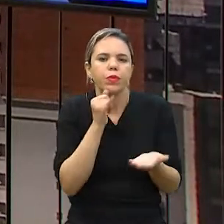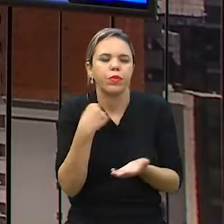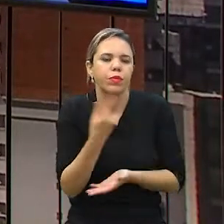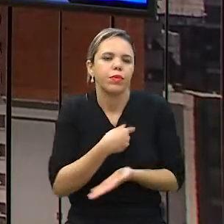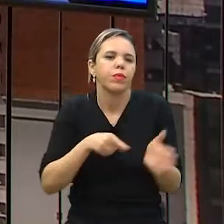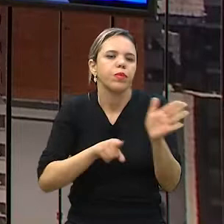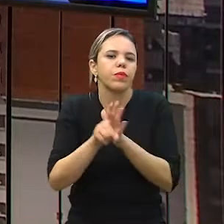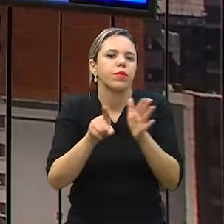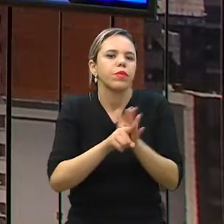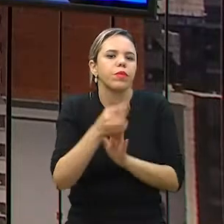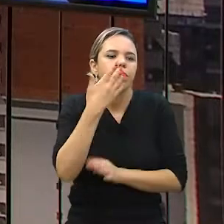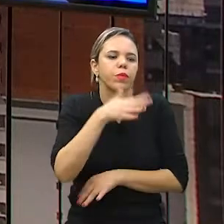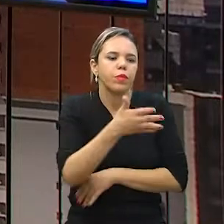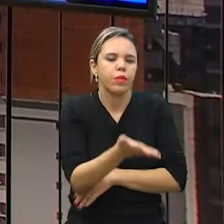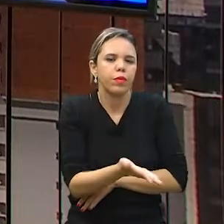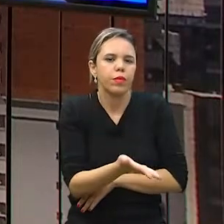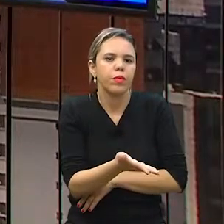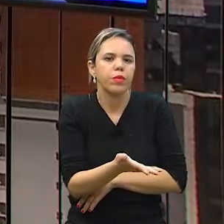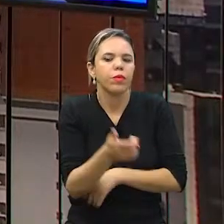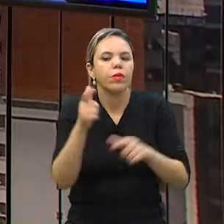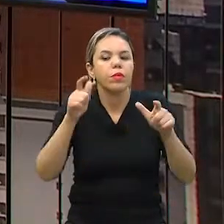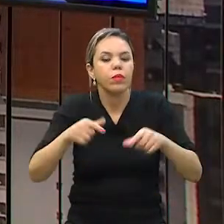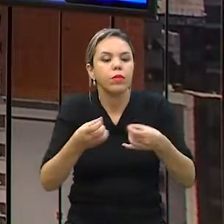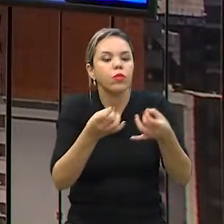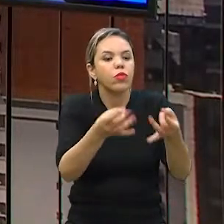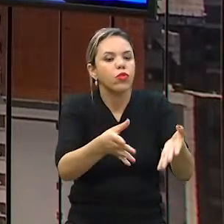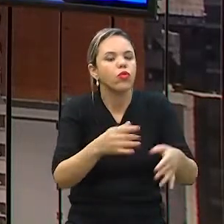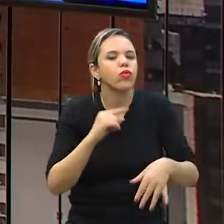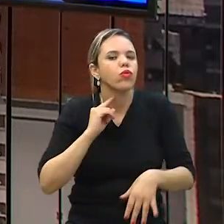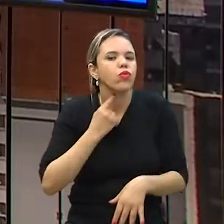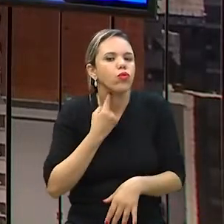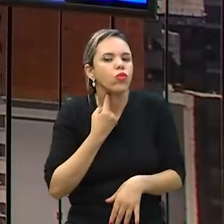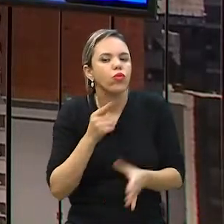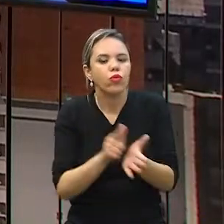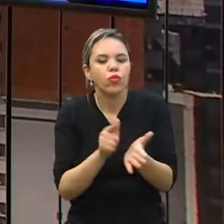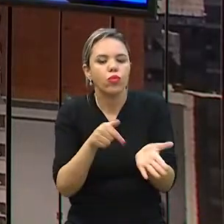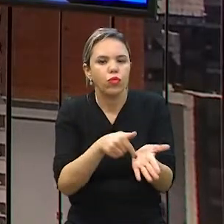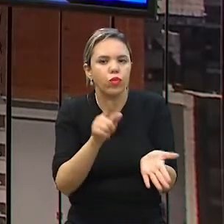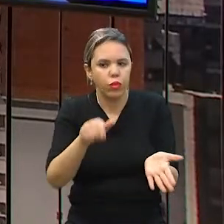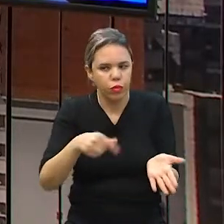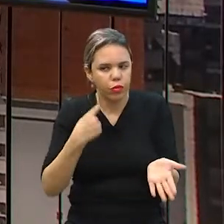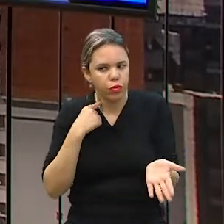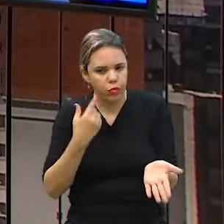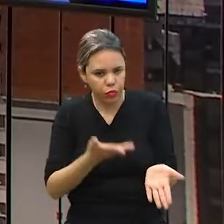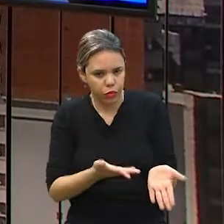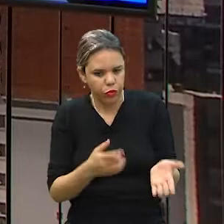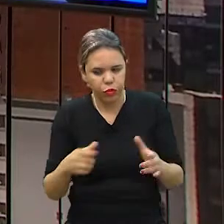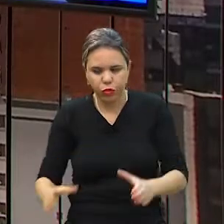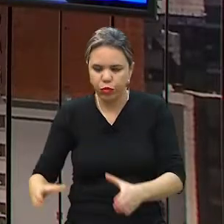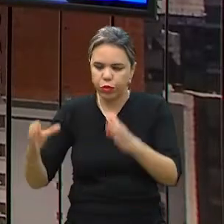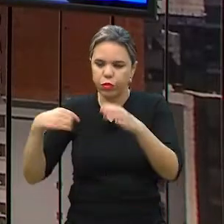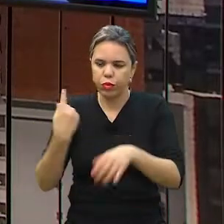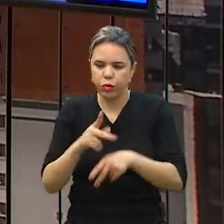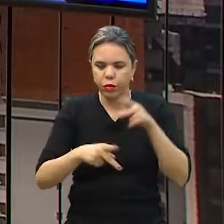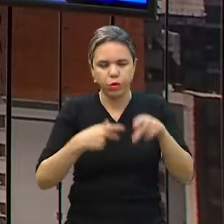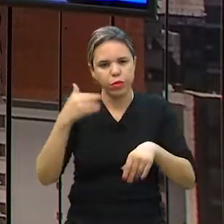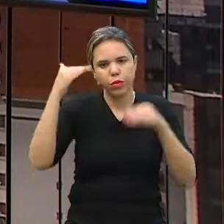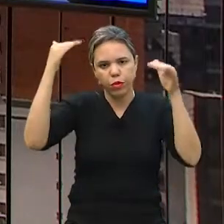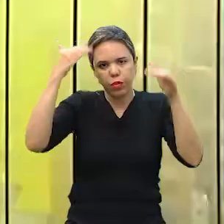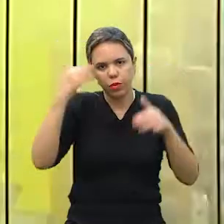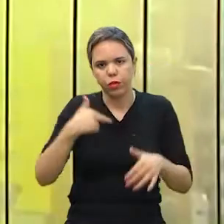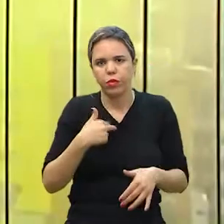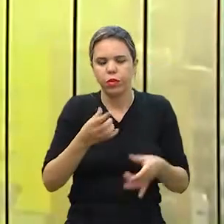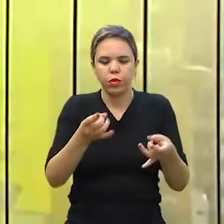gente perguntar para uma criança, onde joga o lixo? Onde joga esse papelzinho? No lixo. Nós adultos sabemos que não podemos